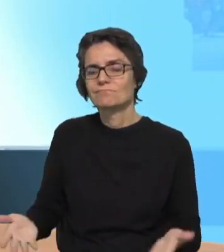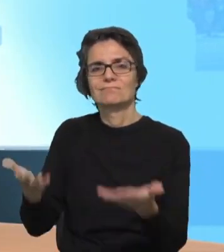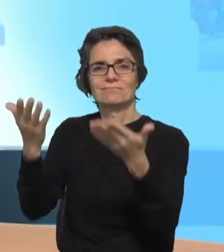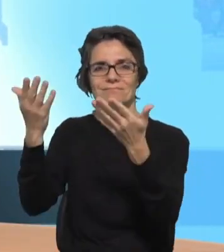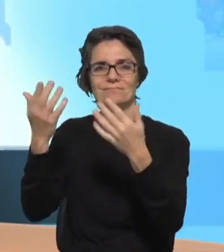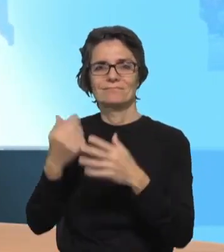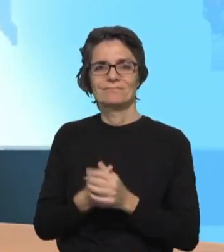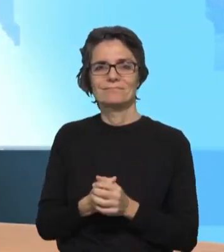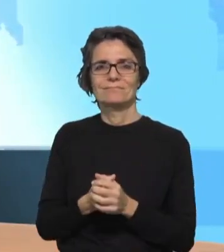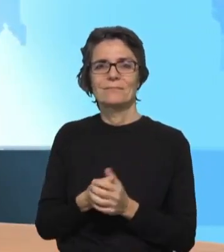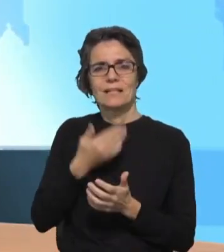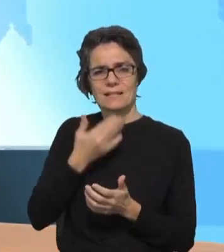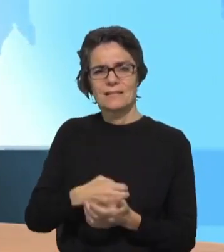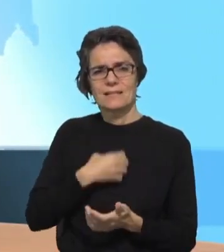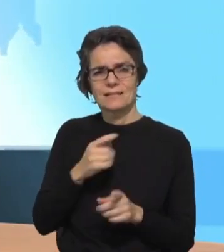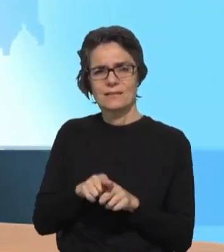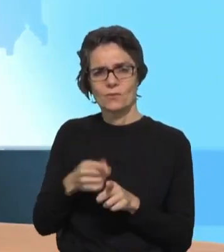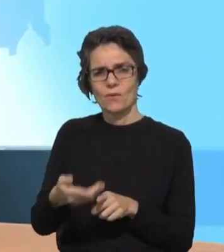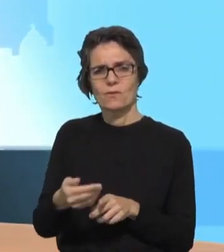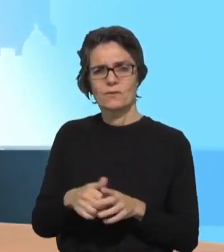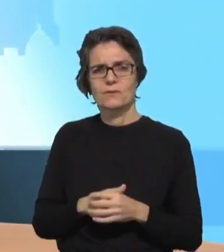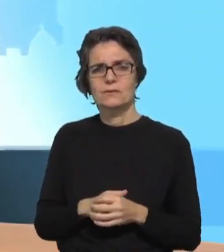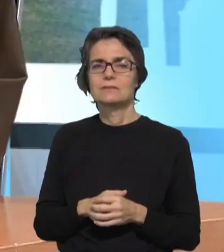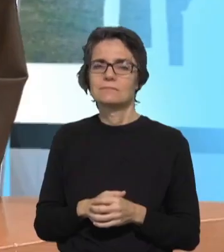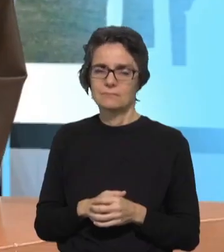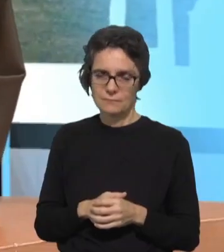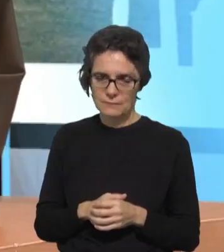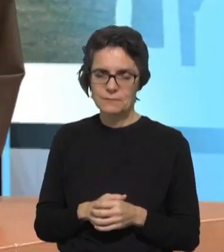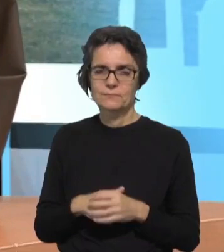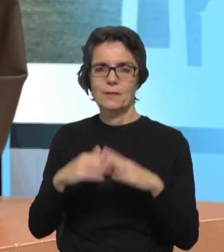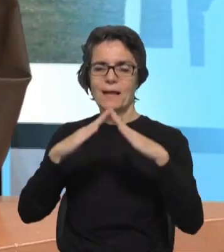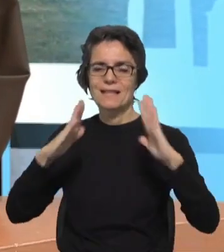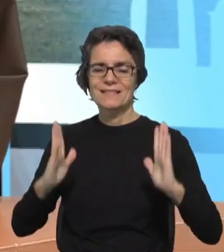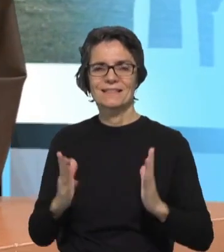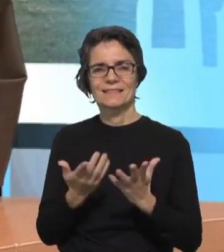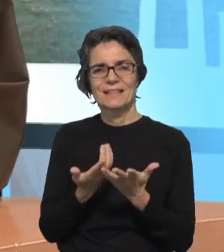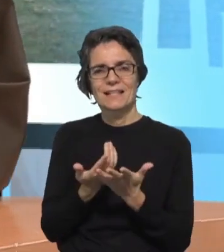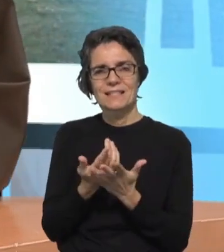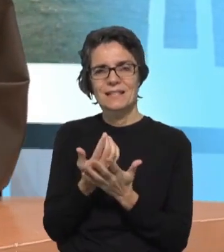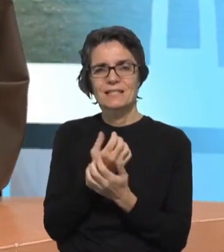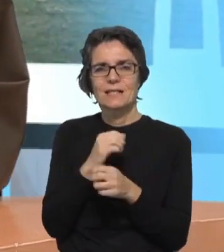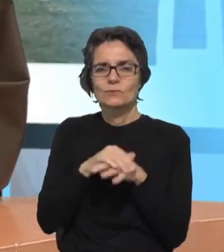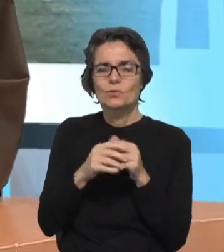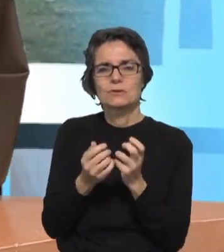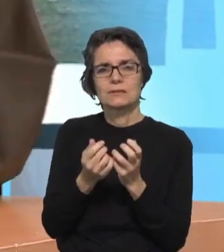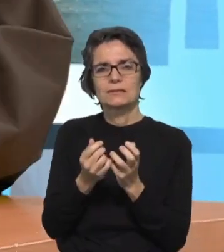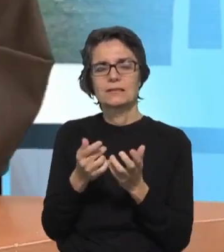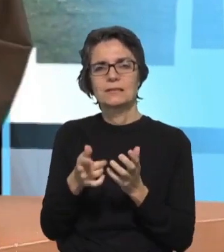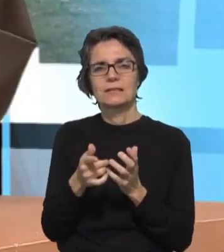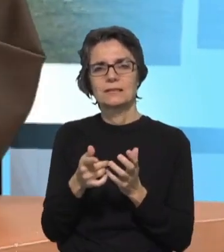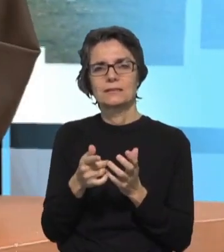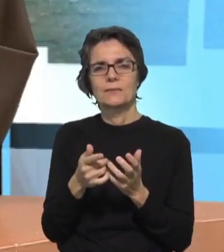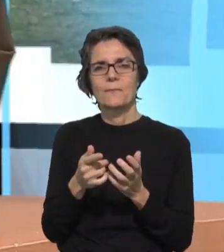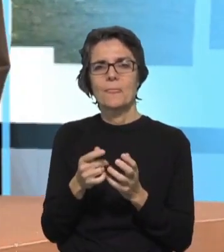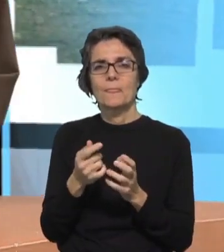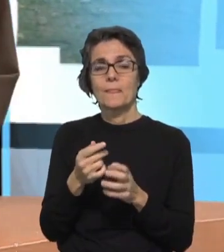presépio ainda hoje é vivida nos vossos ambientes? De forma muito bonita, Paulo, de forma muito bonita. Aliás, já uma outra vez foi gravada em televisão. De forma